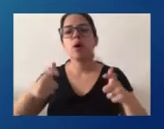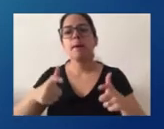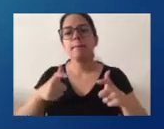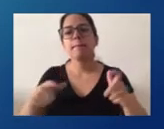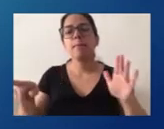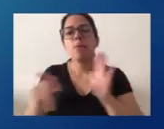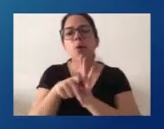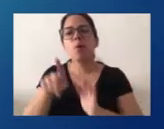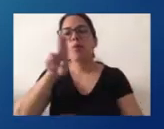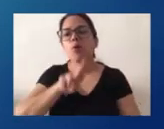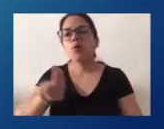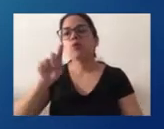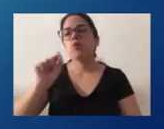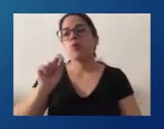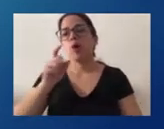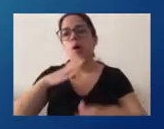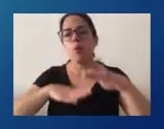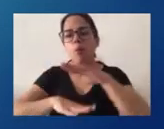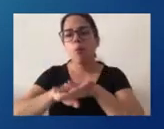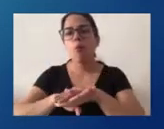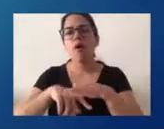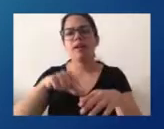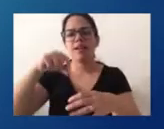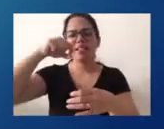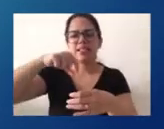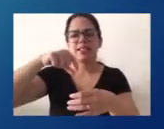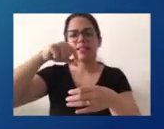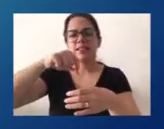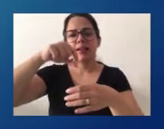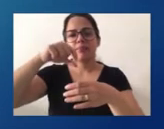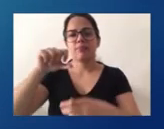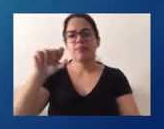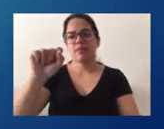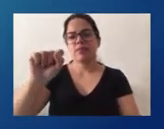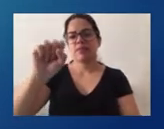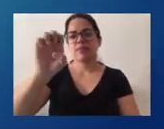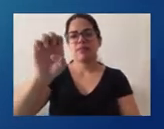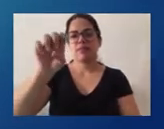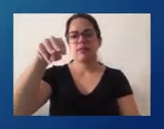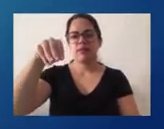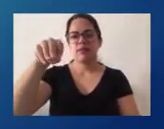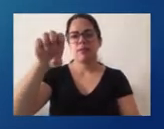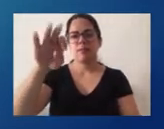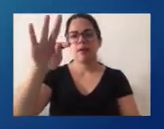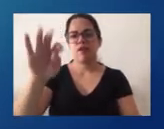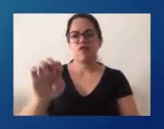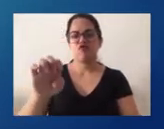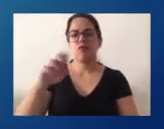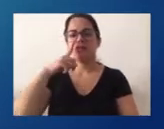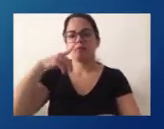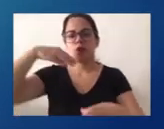uma câmara fria utilizada para preservação de sementes, tá? Então, essas sementes, elas são acondicionadas em